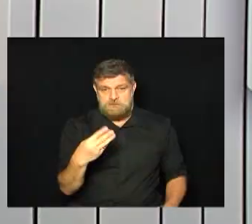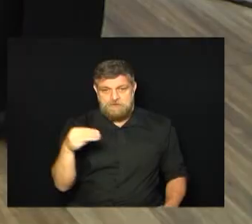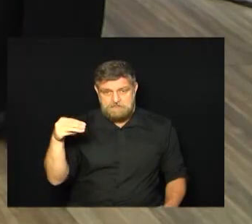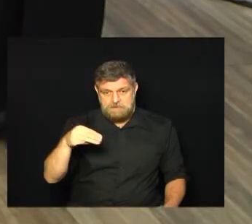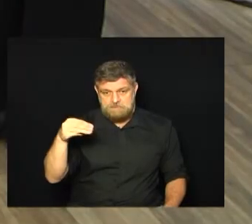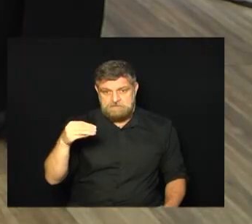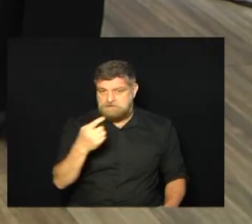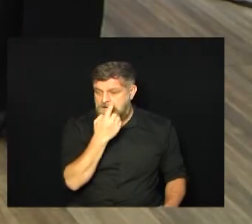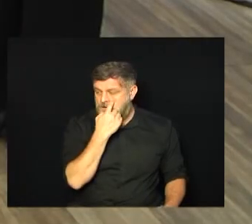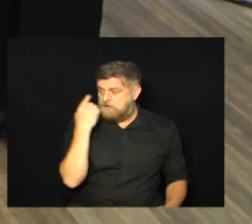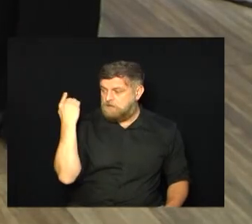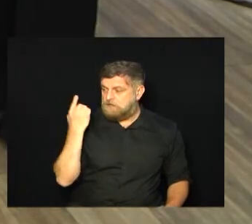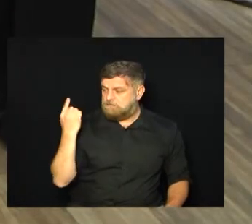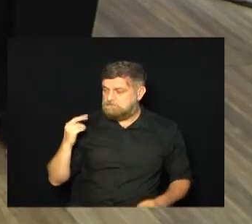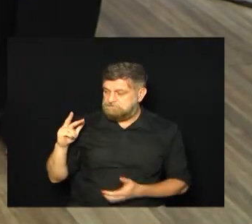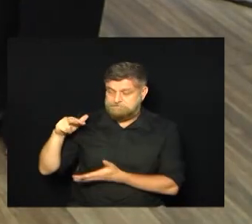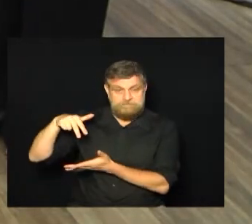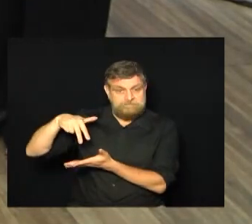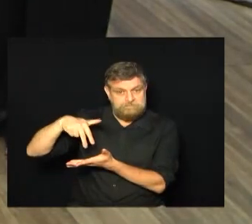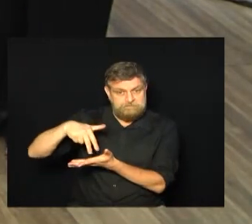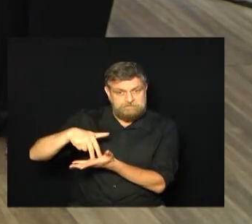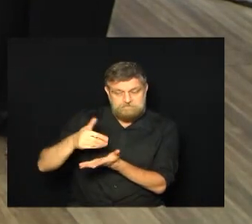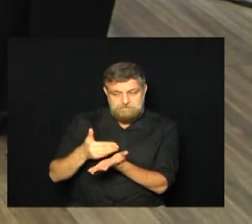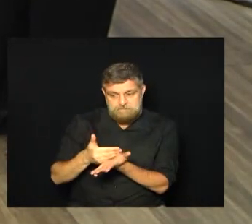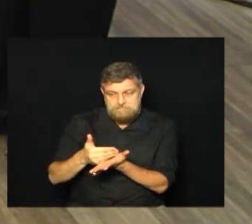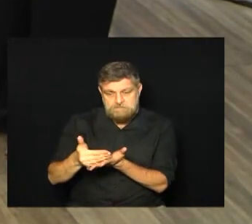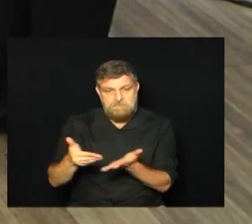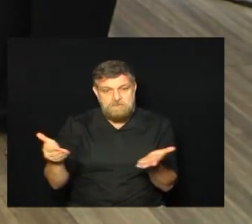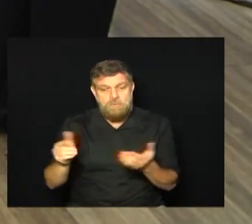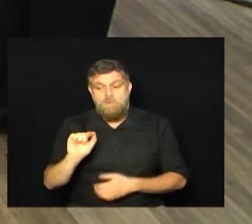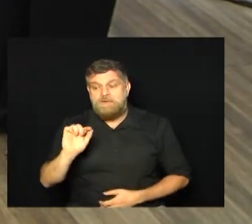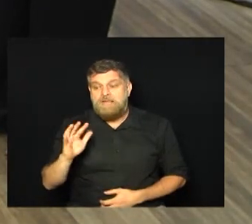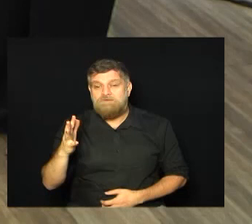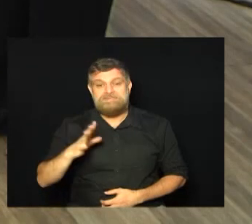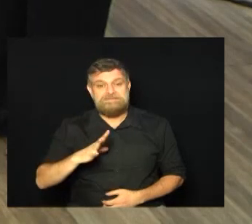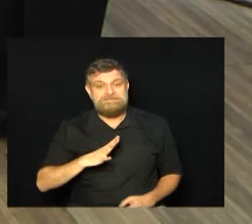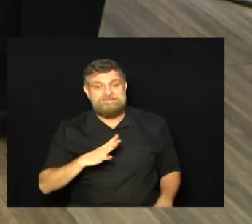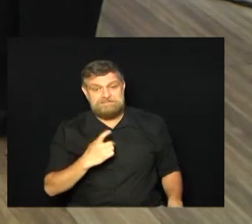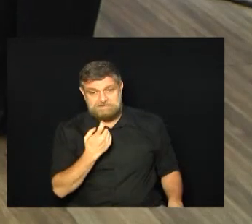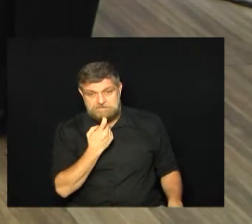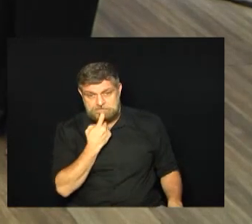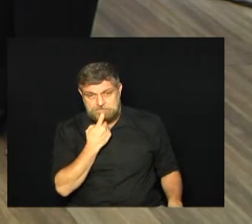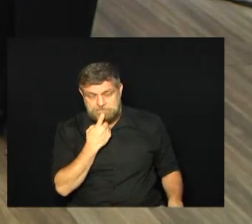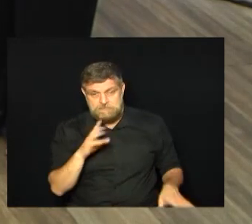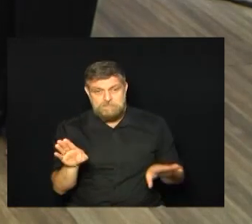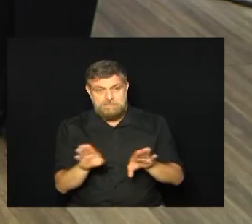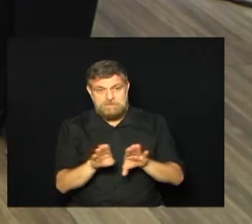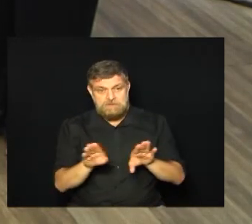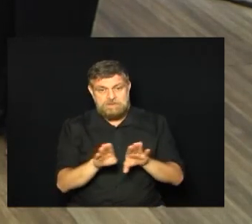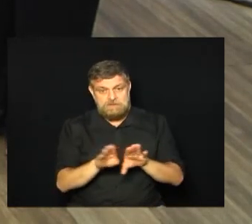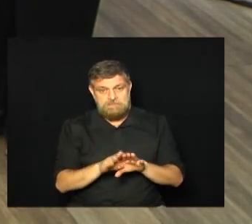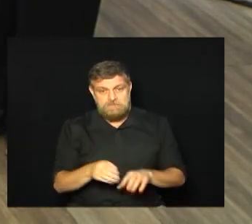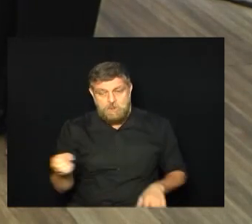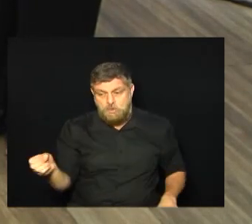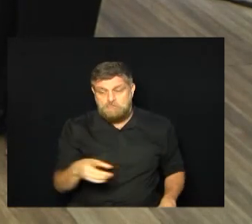11h34. A Mirna Abreu já está aqui nos nossos estúdios. A gente começa hoje com as notícias da metrópole de Campinas e falando sobre um novo dia